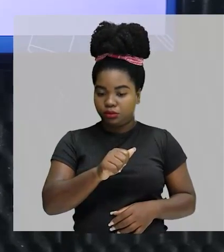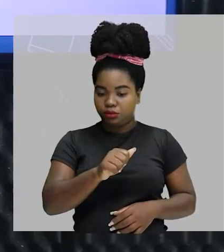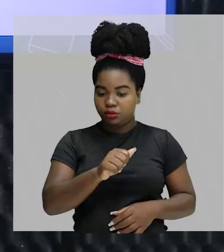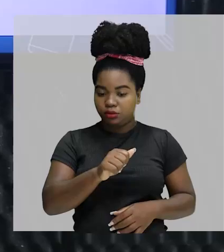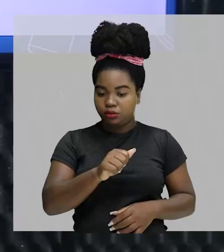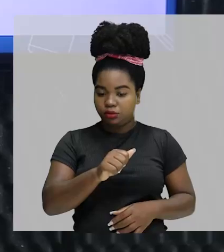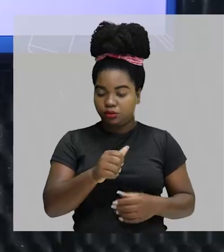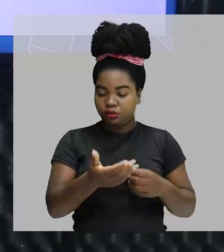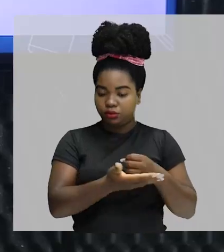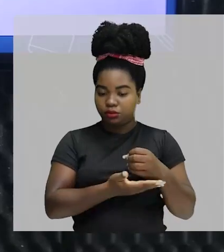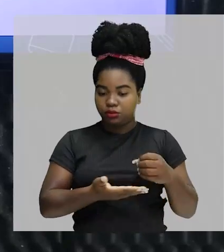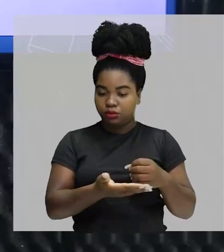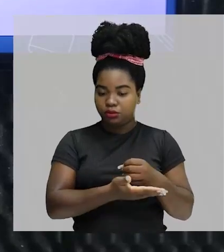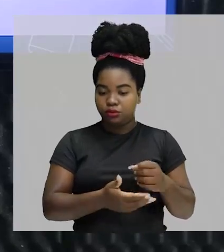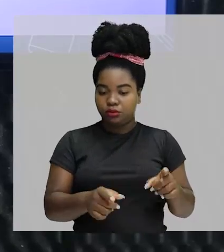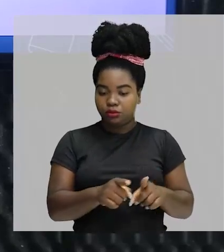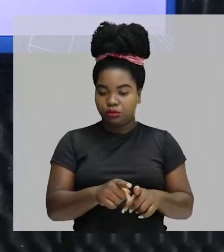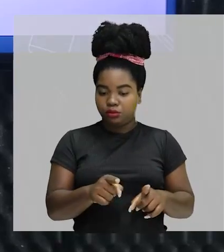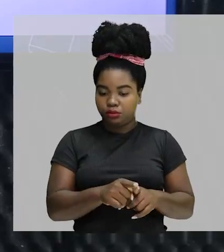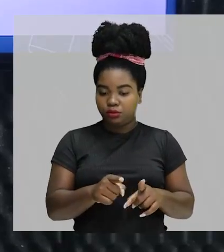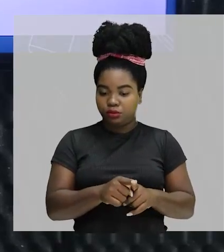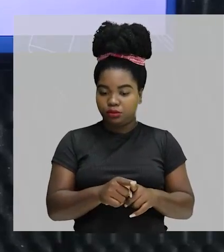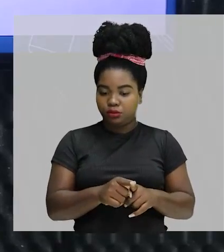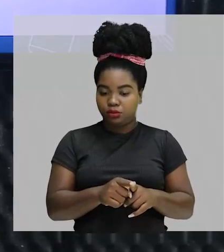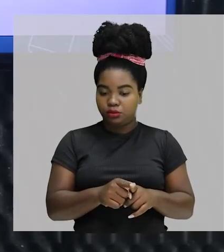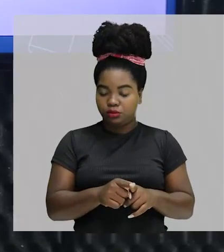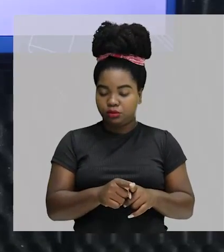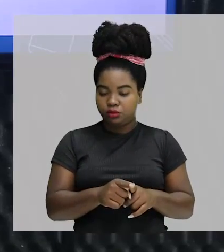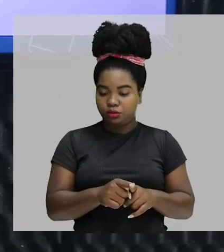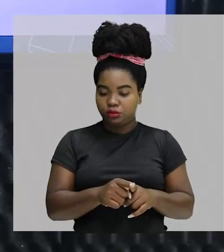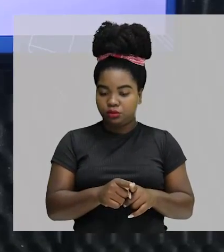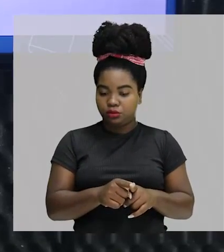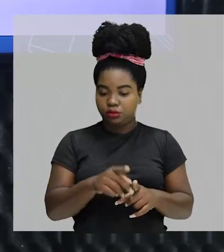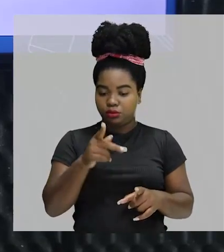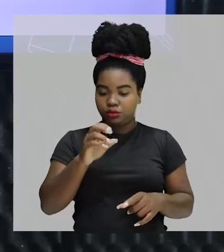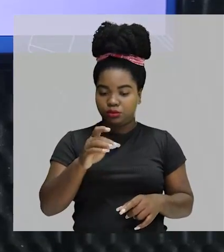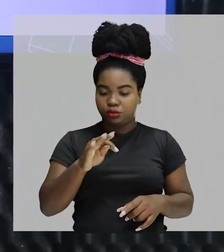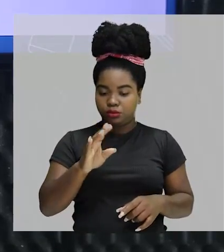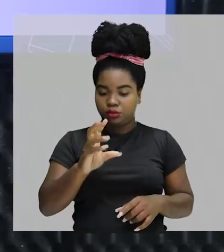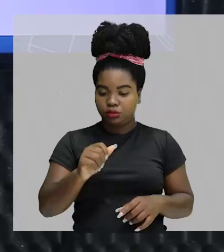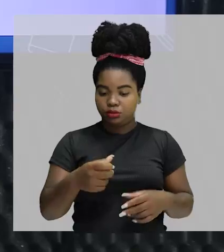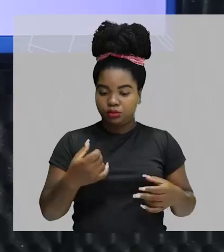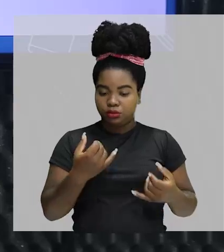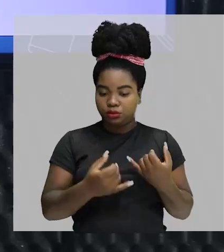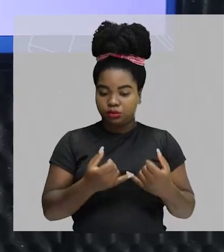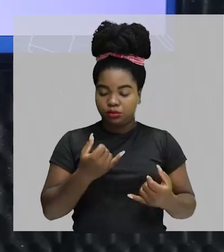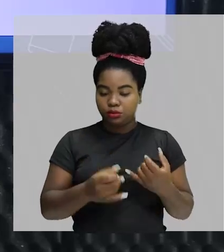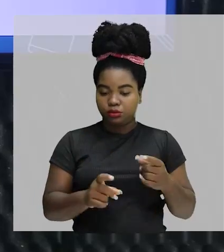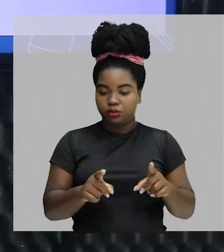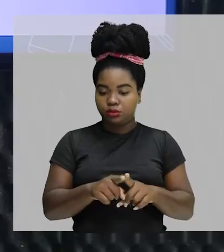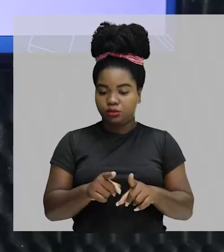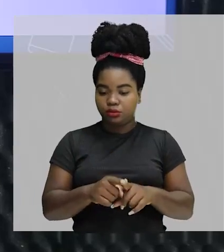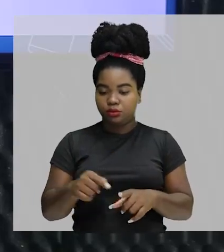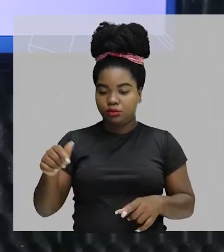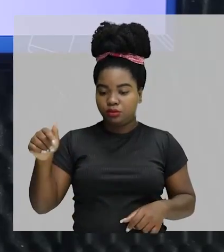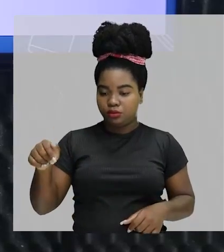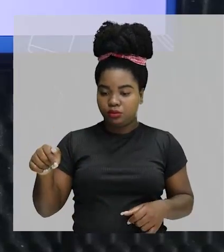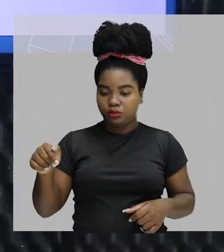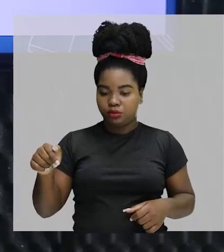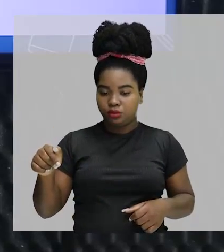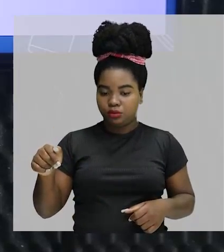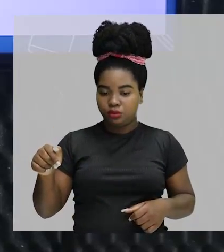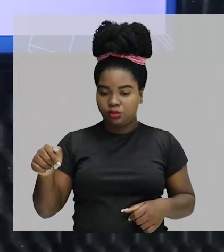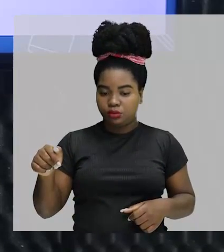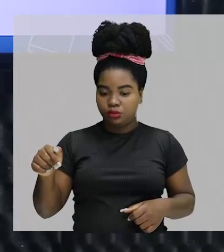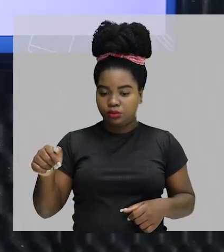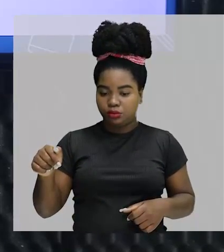a base lá da minha potência na função exponencial, ela se assemelha à razão da